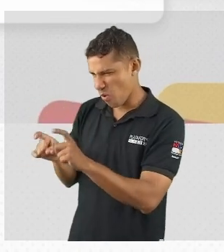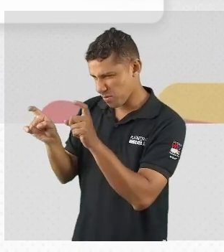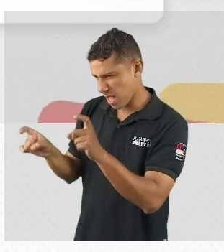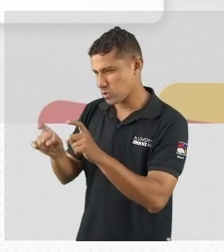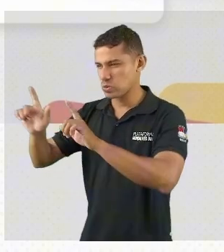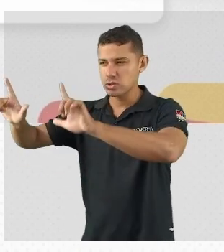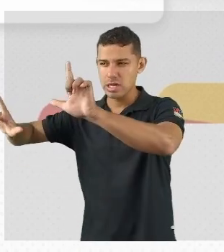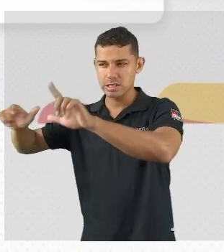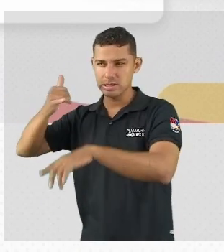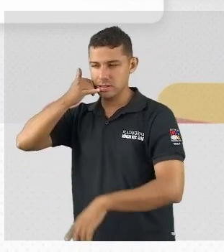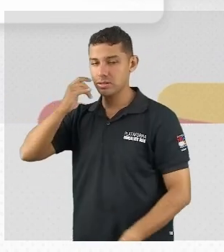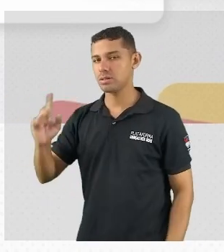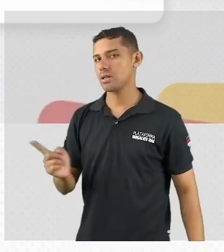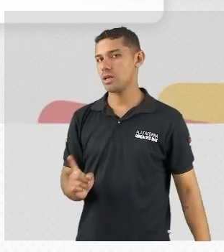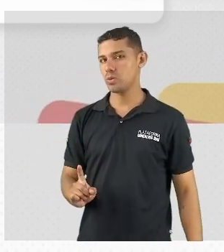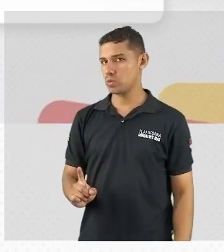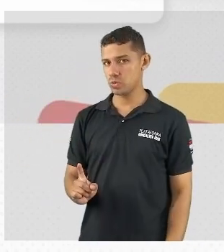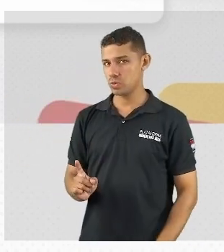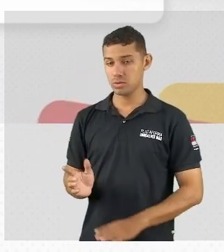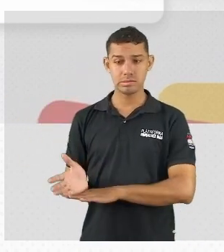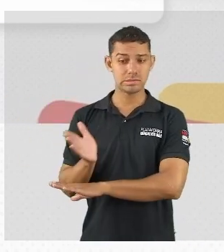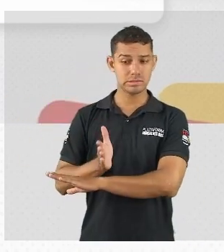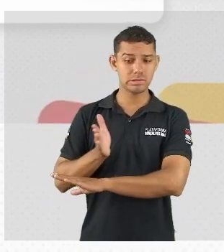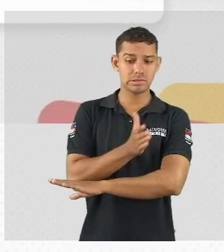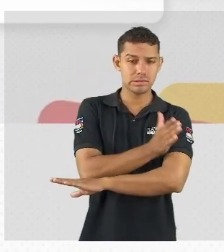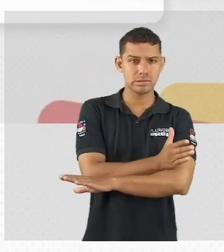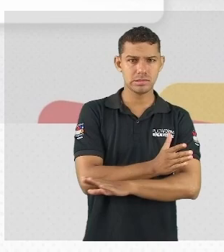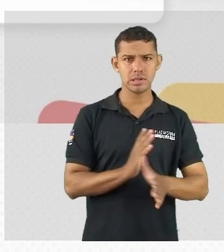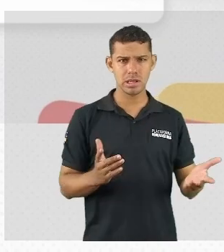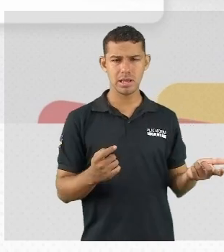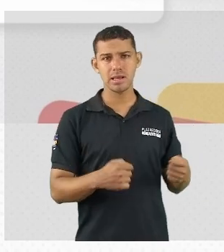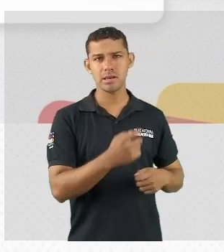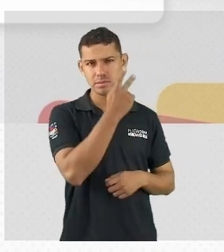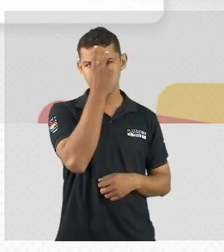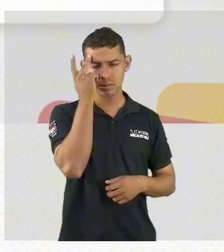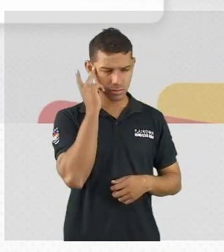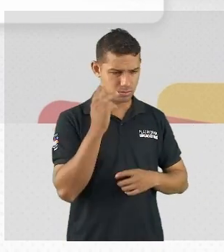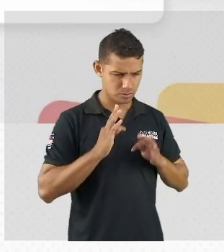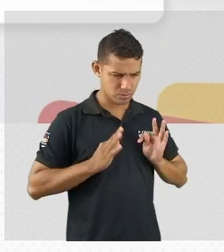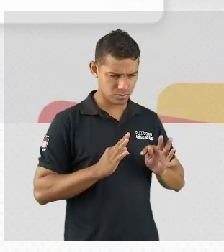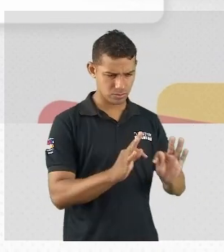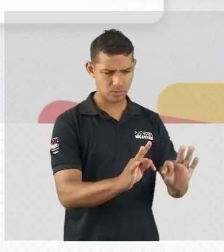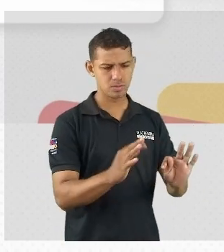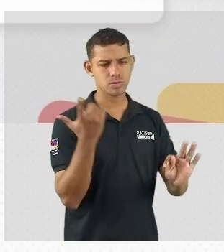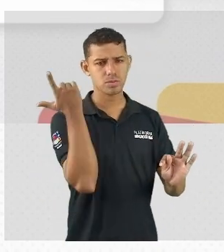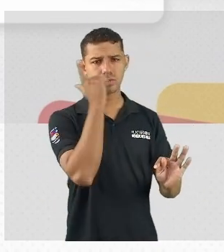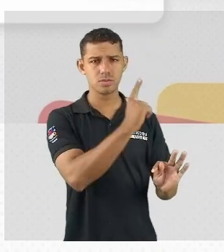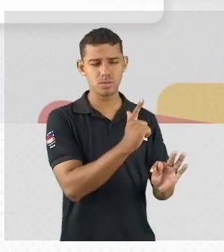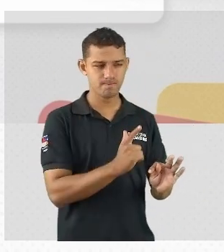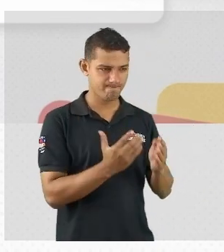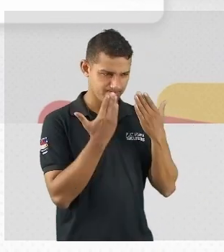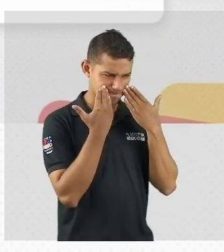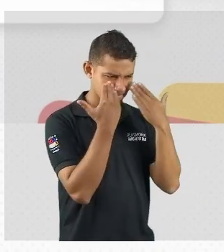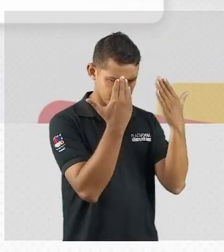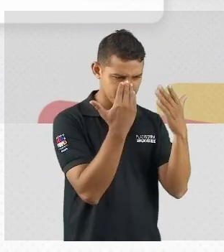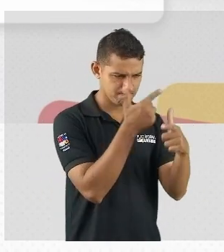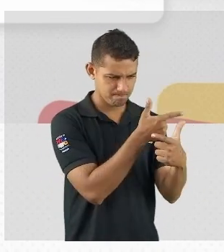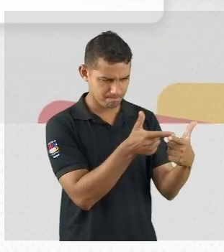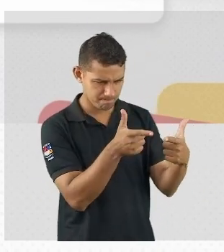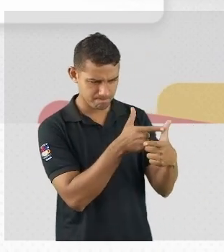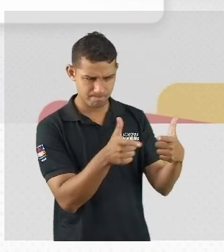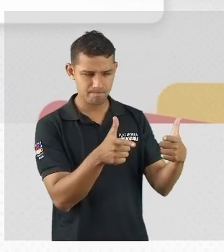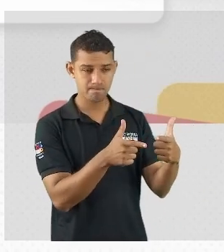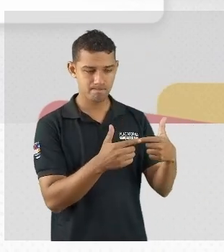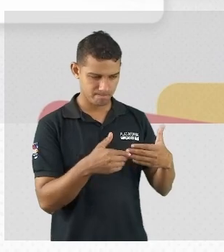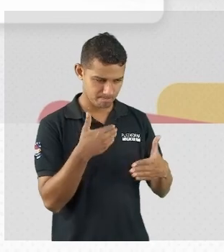televisão, o celular. Não, tecnologia é aquilo que faz com que os homens eles possam enfrentar suas dificuldades e